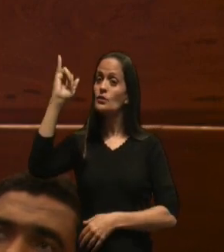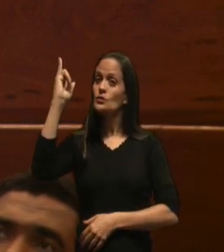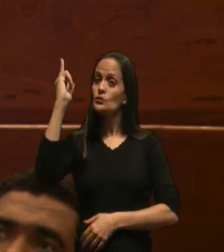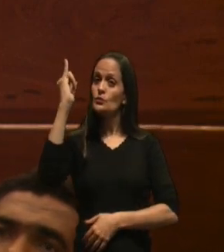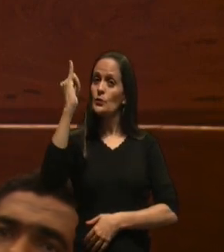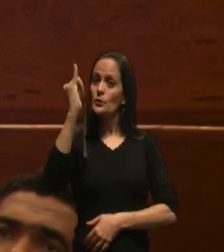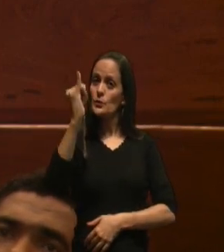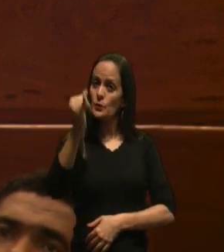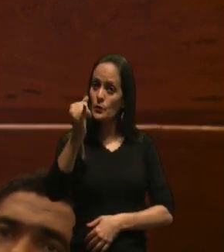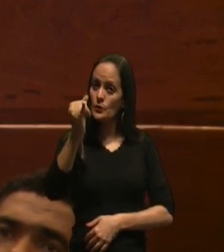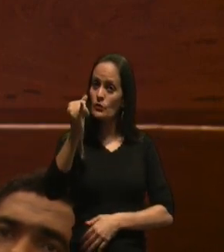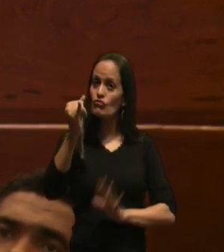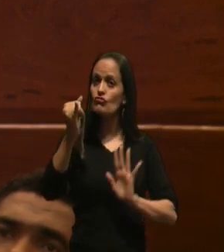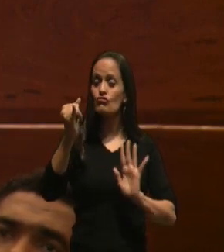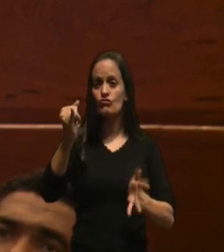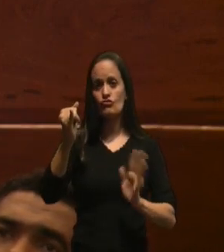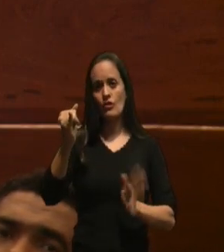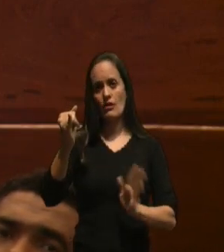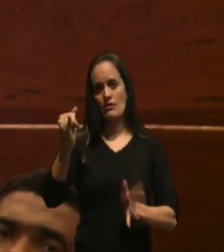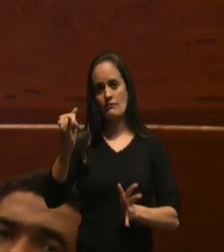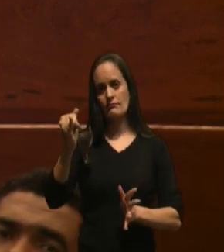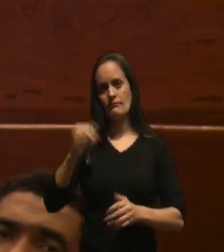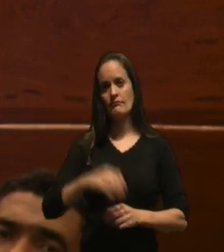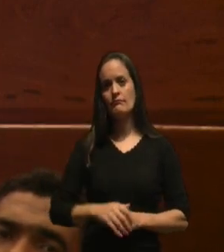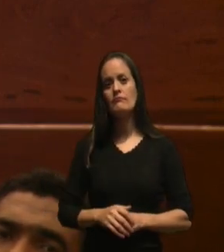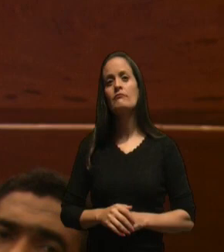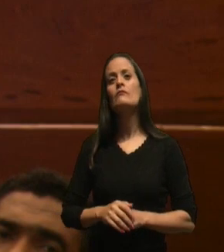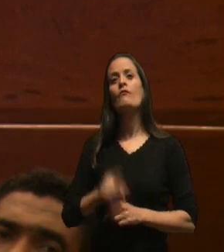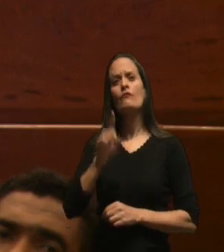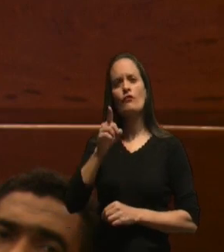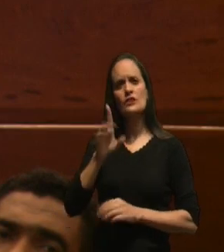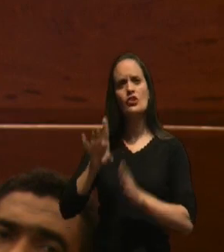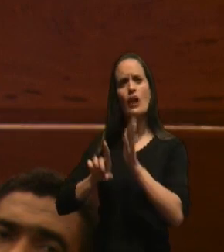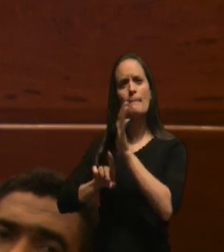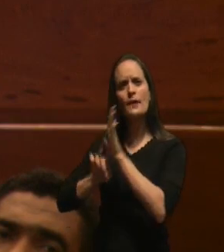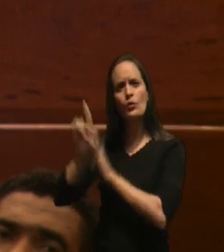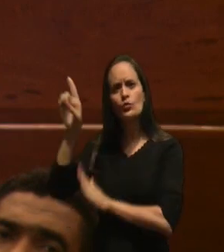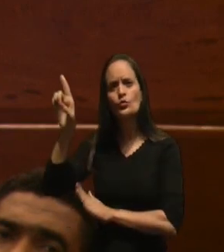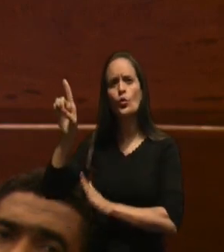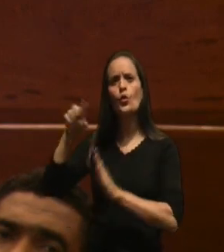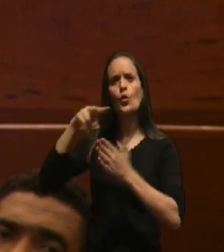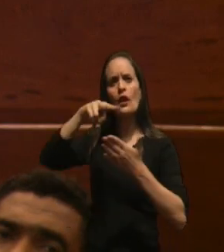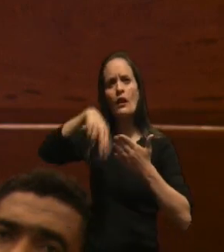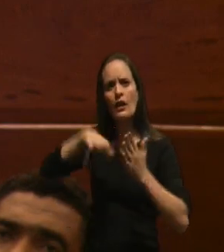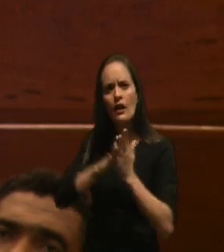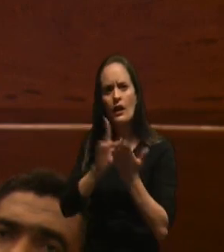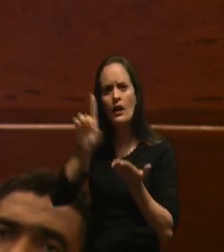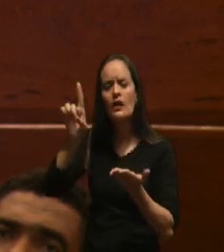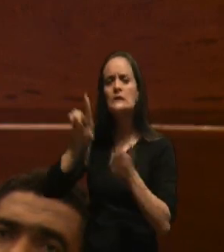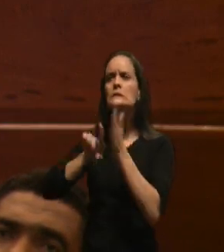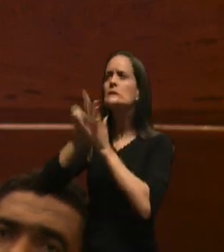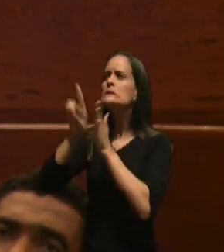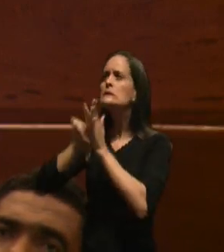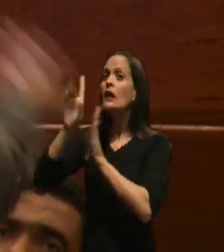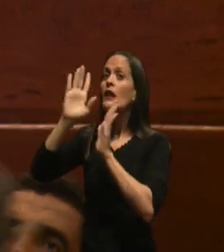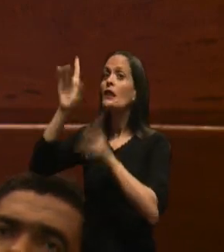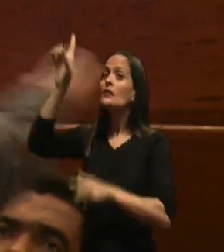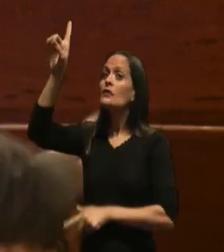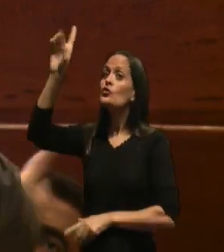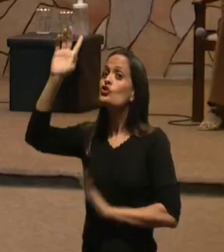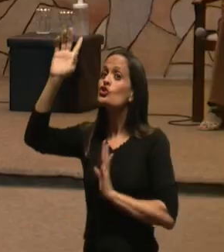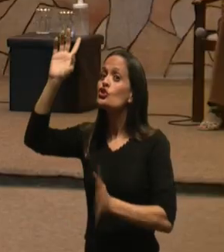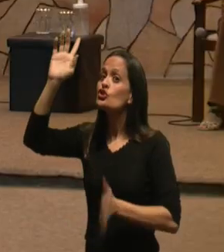ao Senhor sobre que caminho a ser seguido. O Senhor já mostrou, não é esta direção, não vá por aqui. E quem sabe